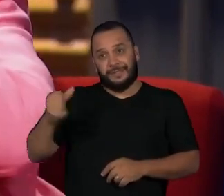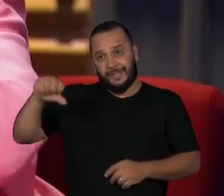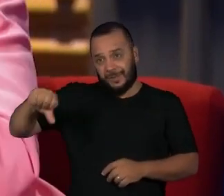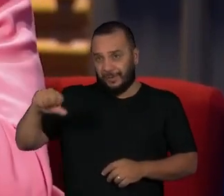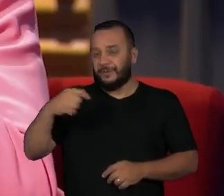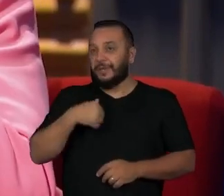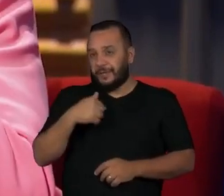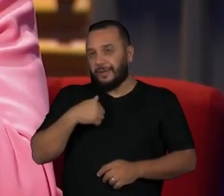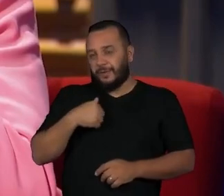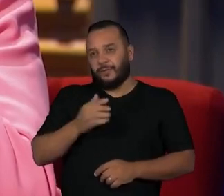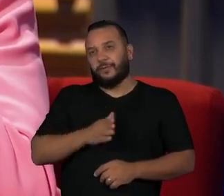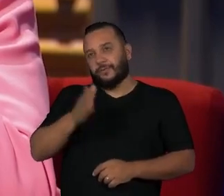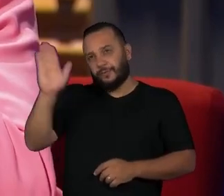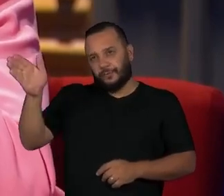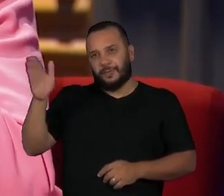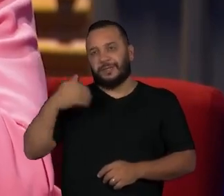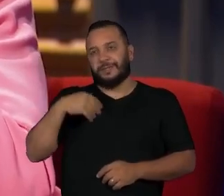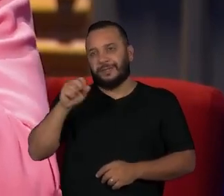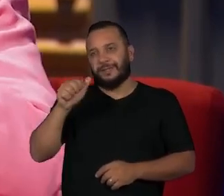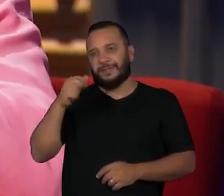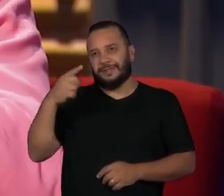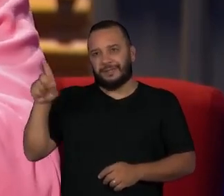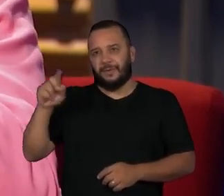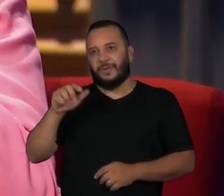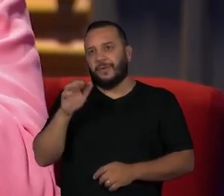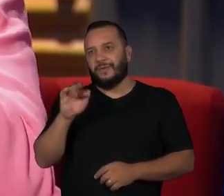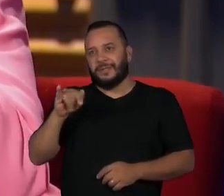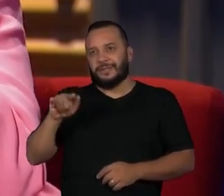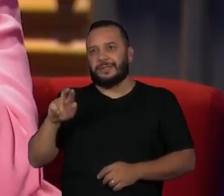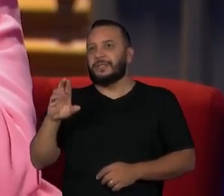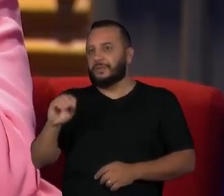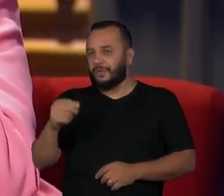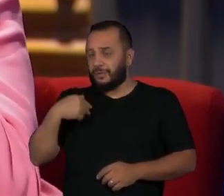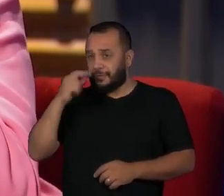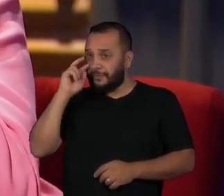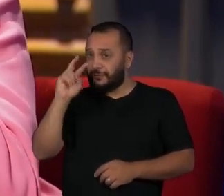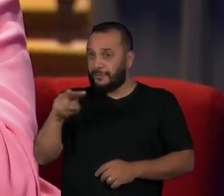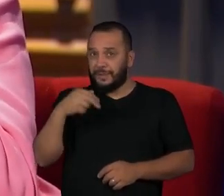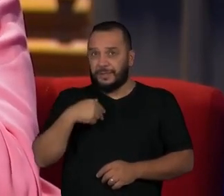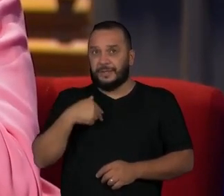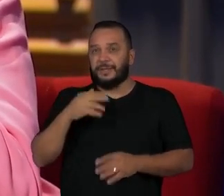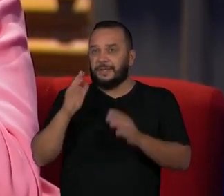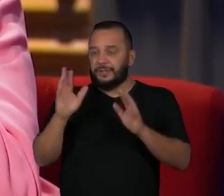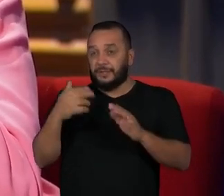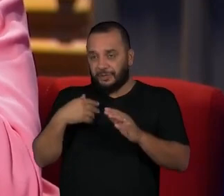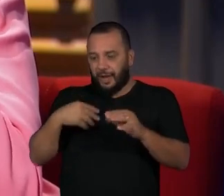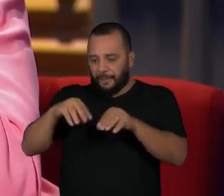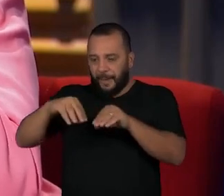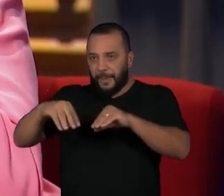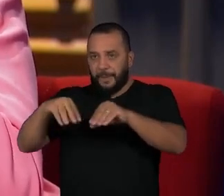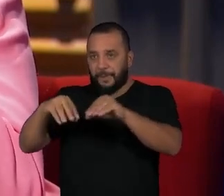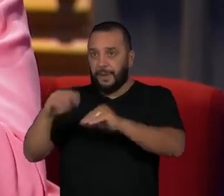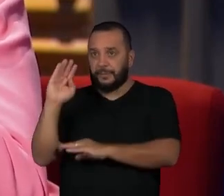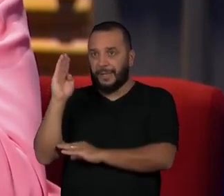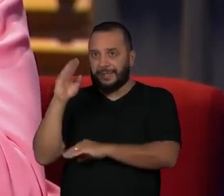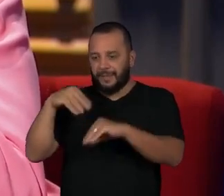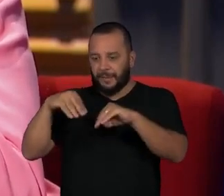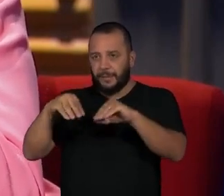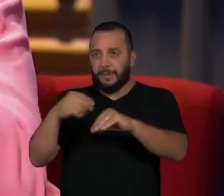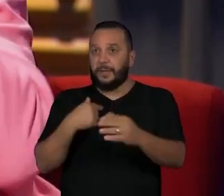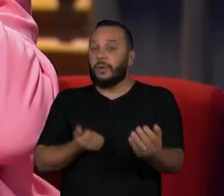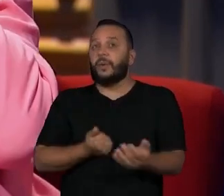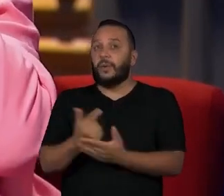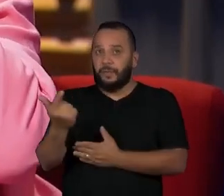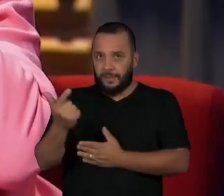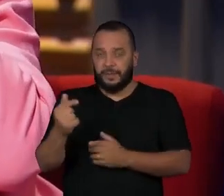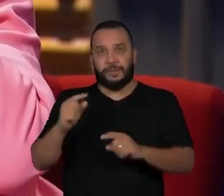eu tive São Francisco e vi numa lojinha lá os queb cabecinha de madeira então comprei ele começou parec